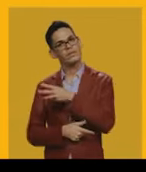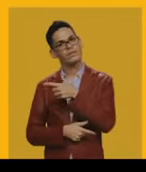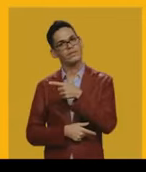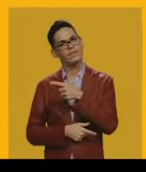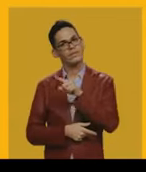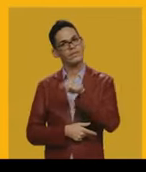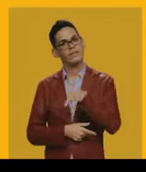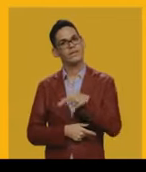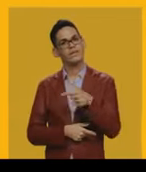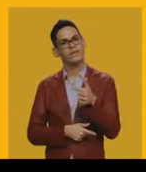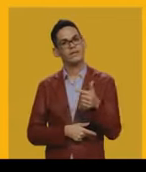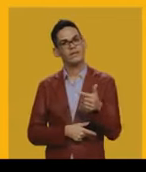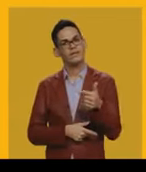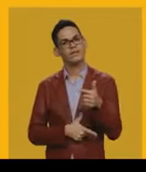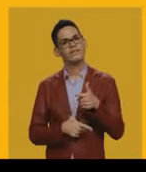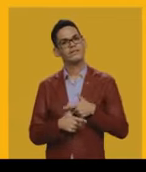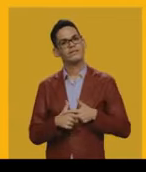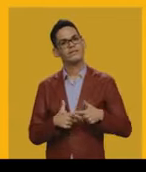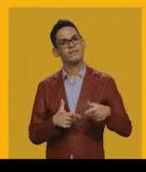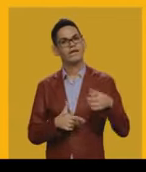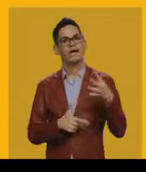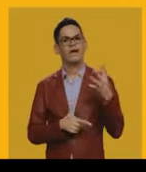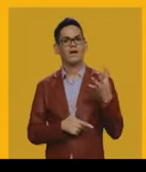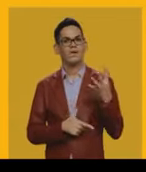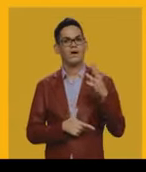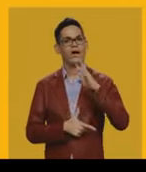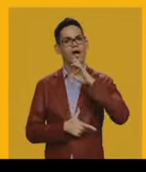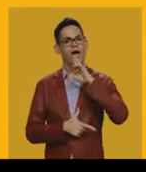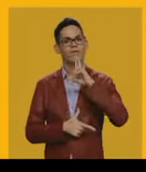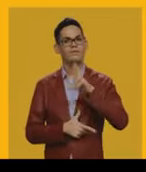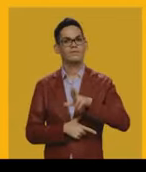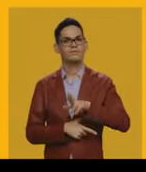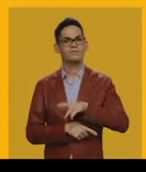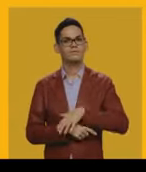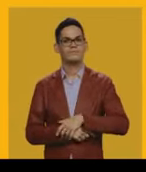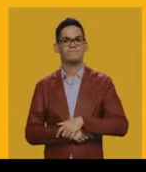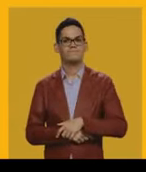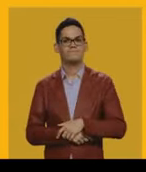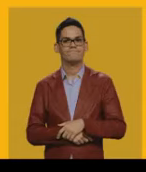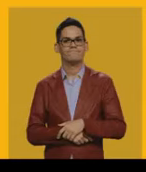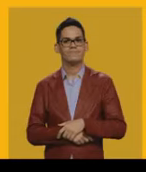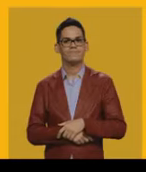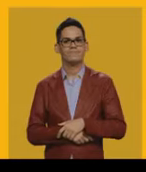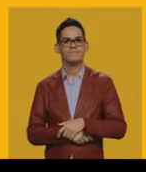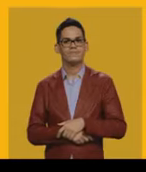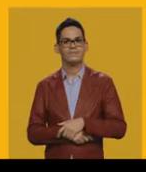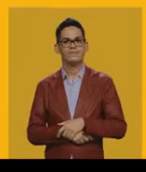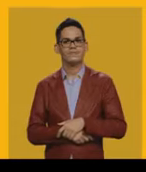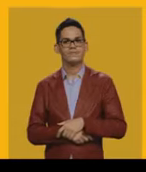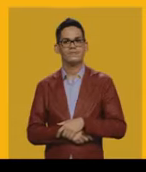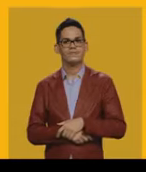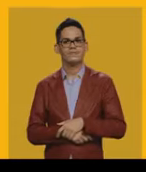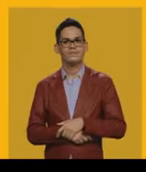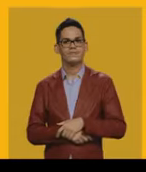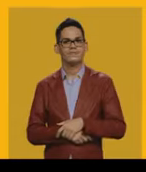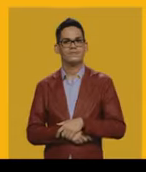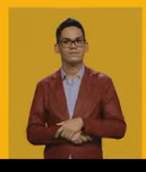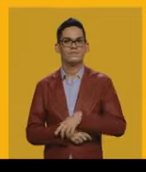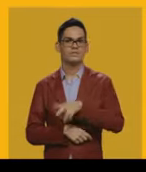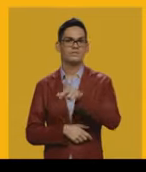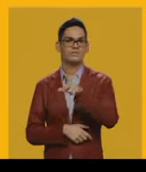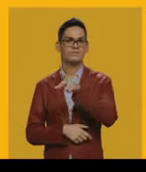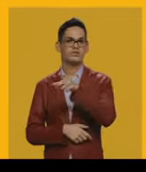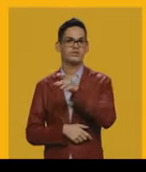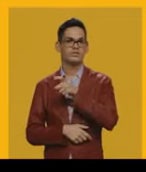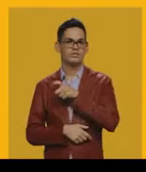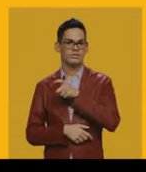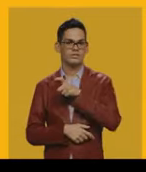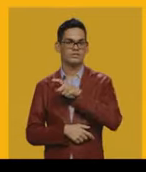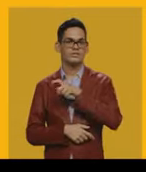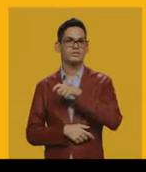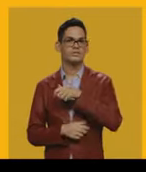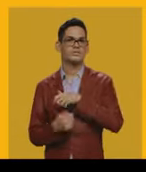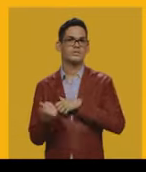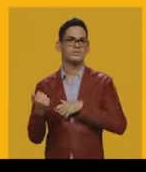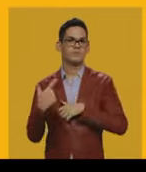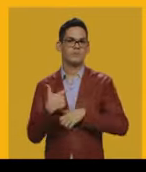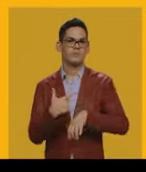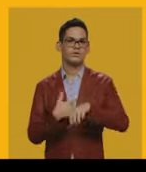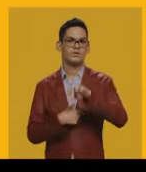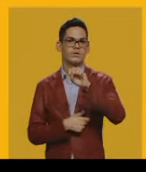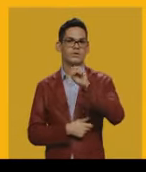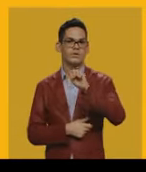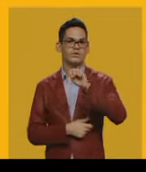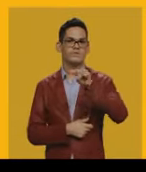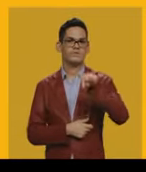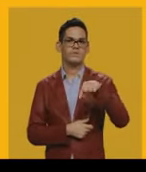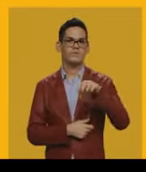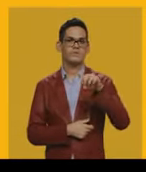por 4, a gente tem aí que x tem que ser maior ou igual a